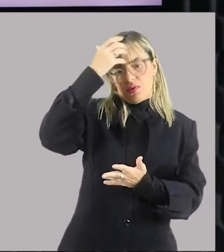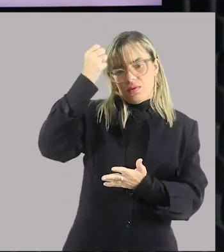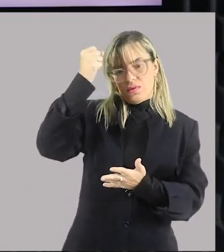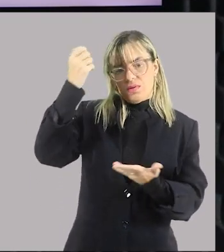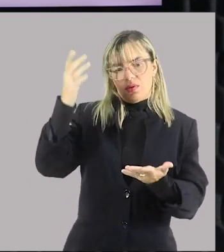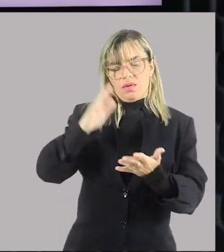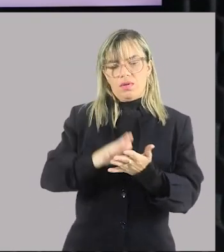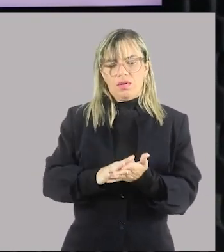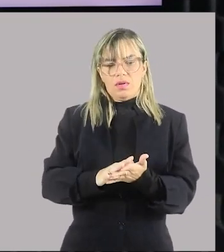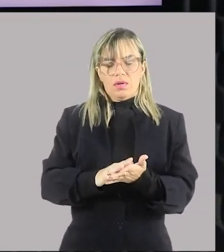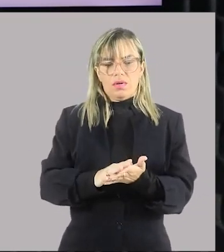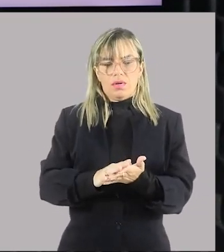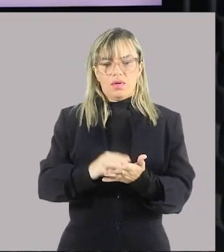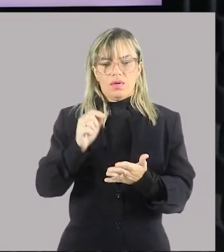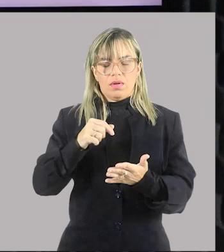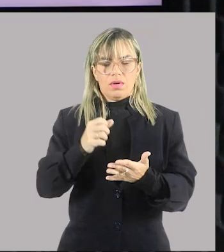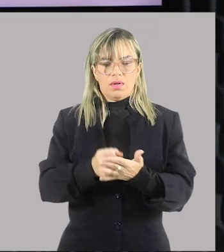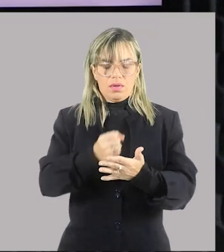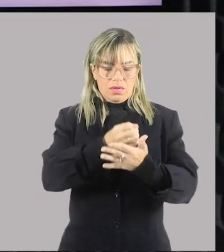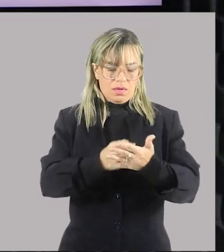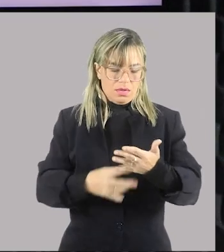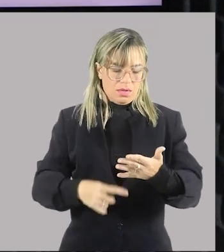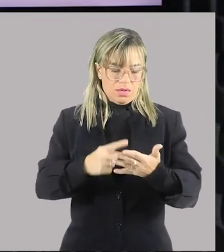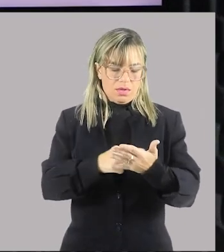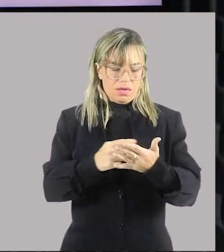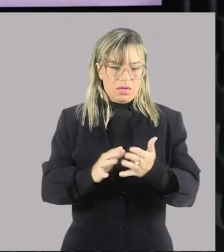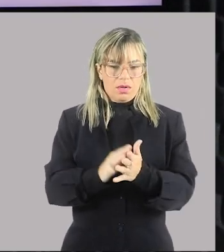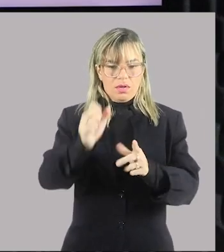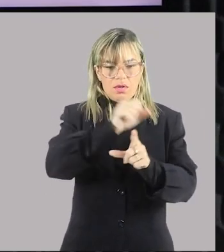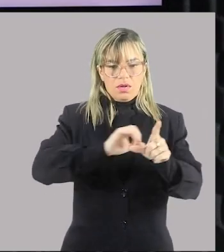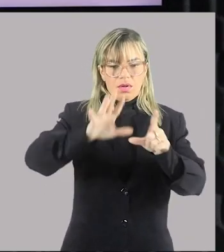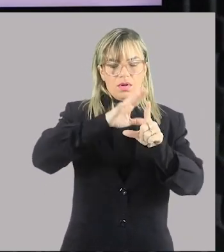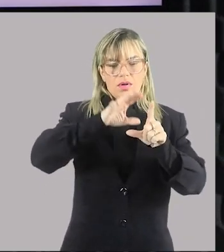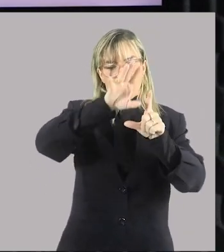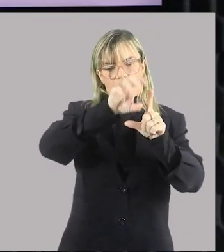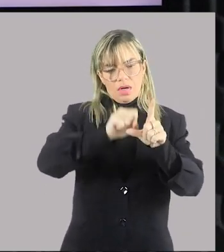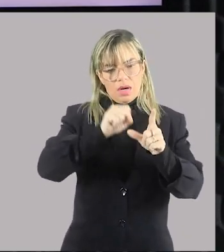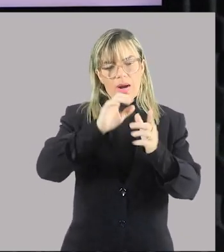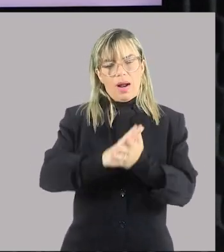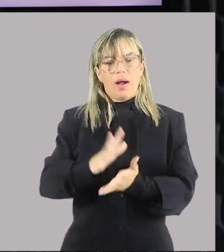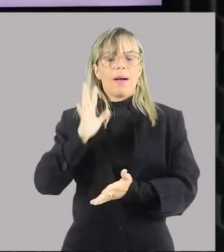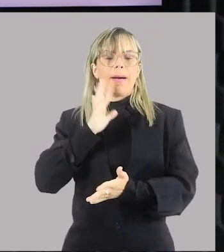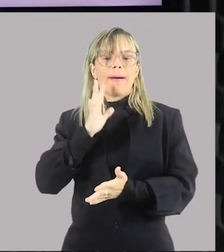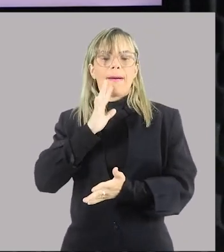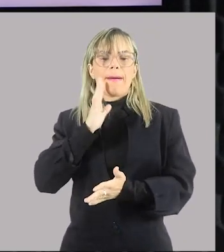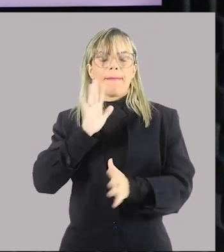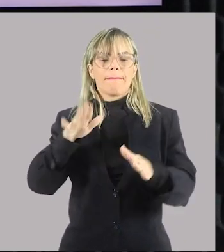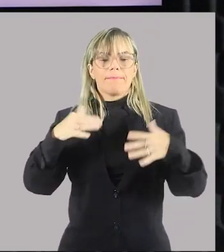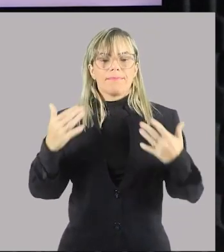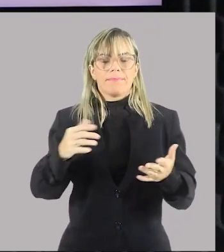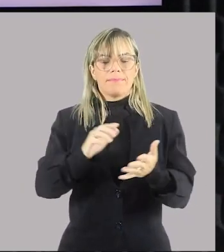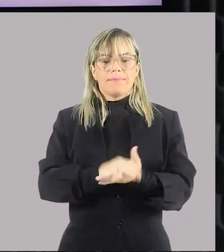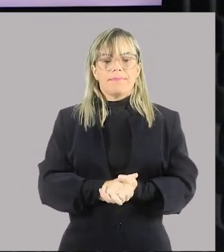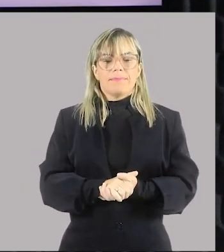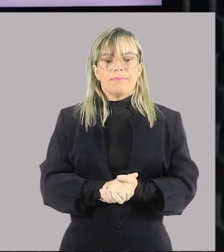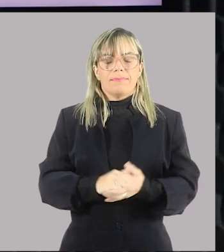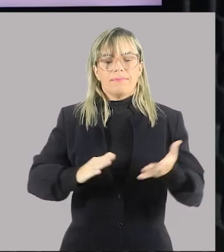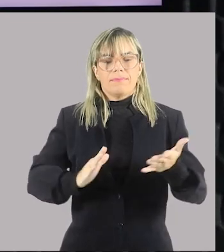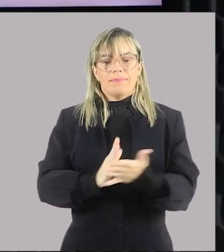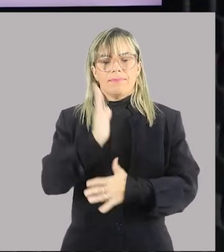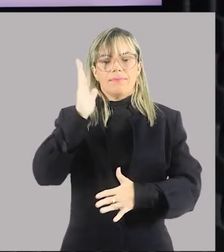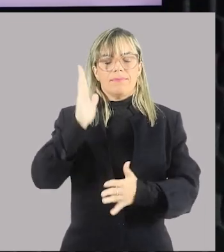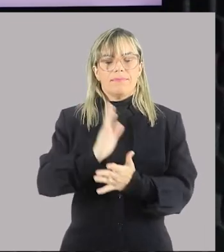baixou o materialzinho, tá aqui, ó, QR Codezinho de leve, show de bola e estamos aqui para te aprovar